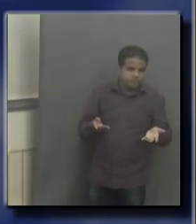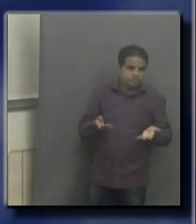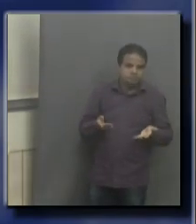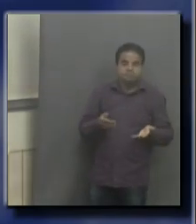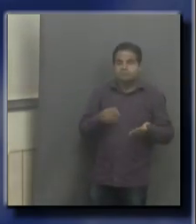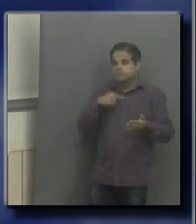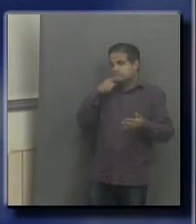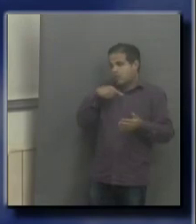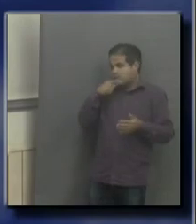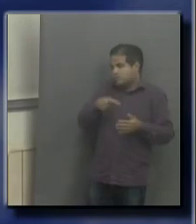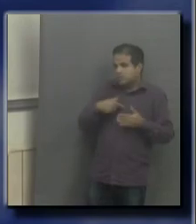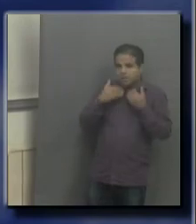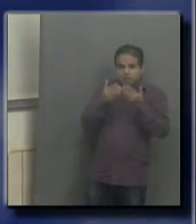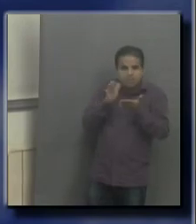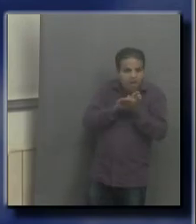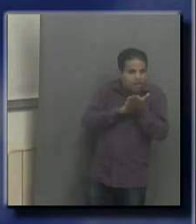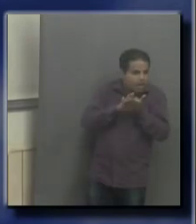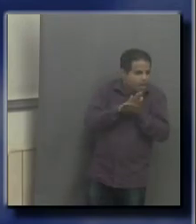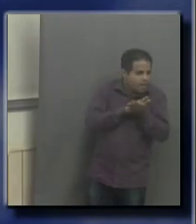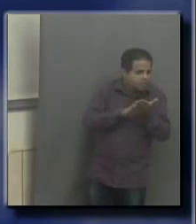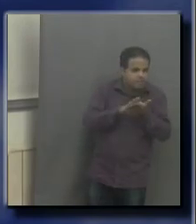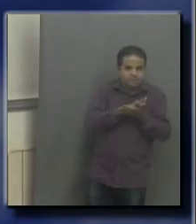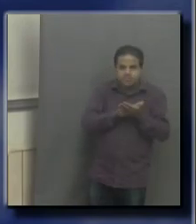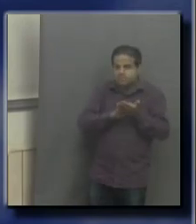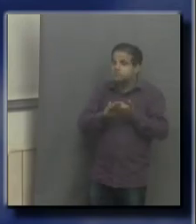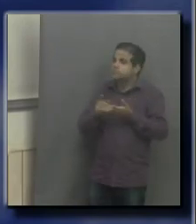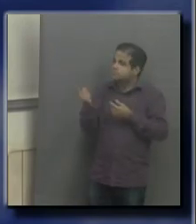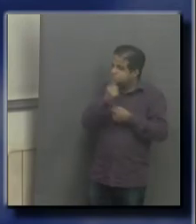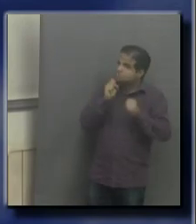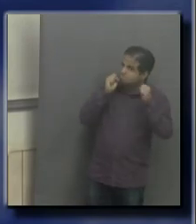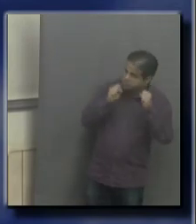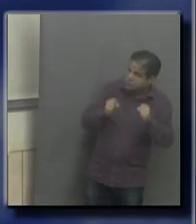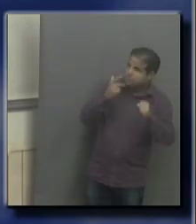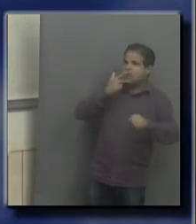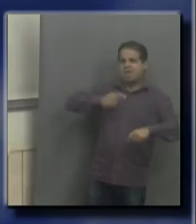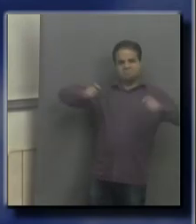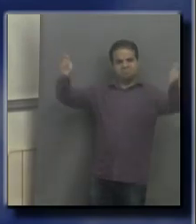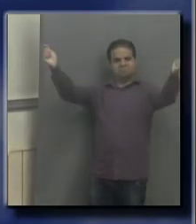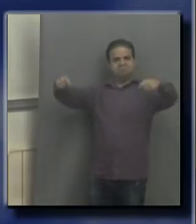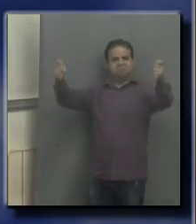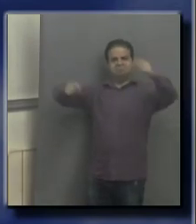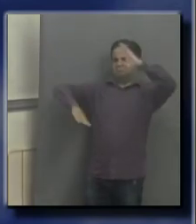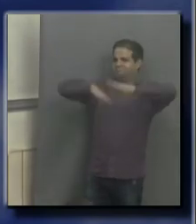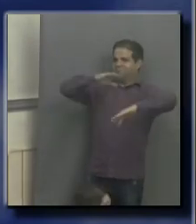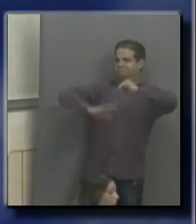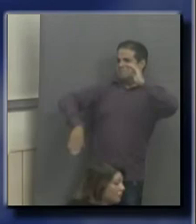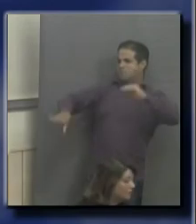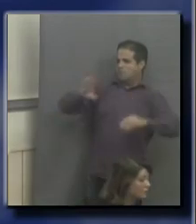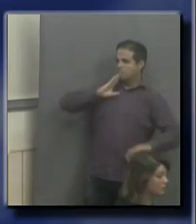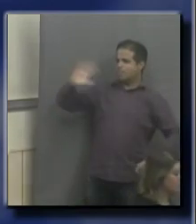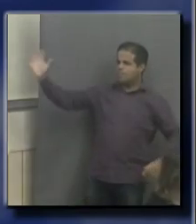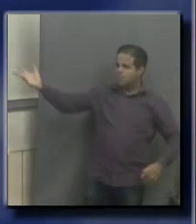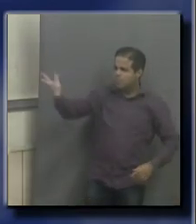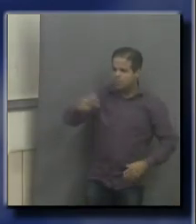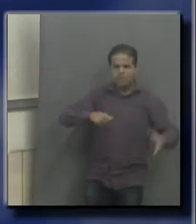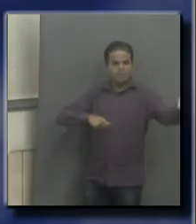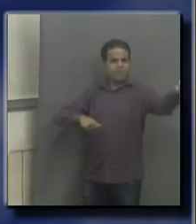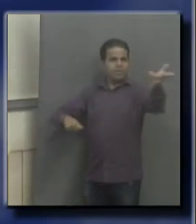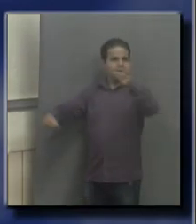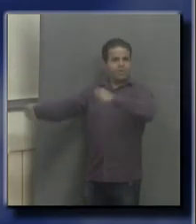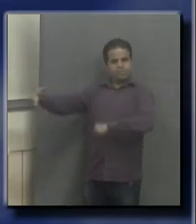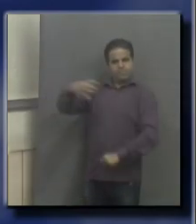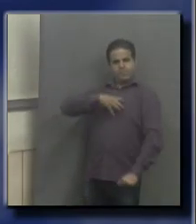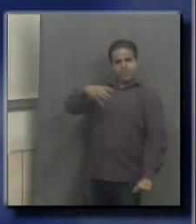nos adiantar muito. A gente pode falar em competências, em conhecimentos, em habilidades, em